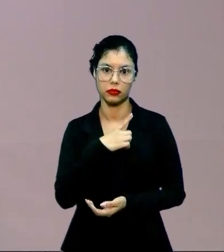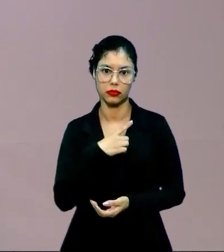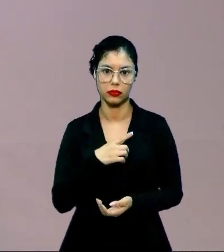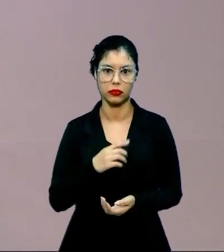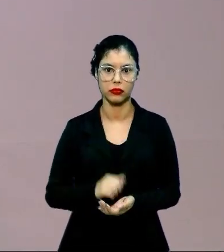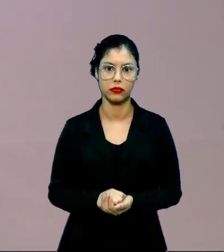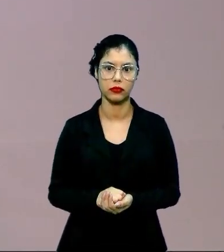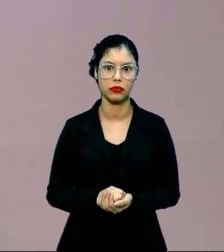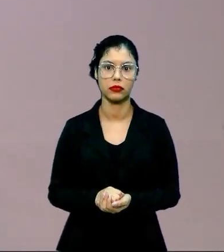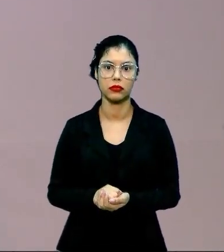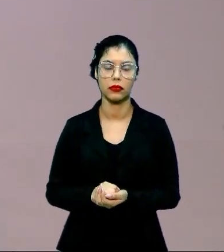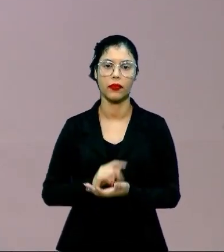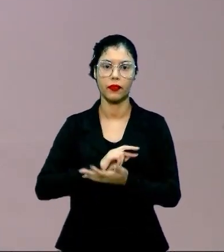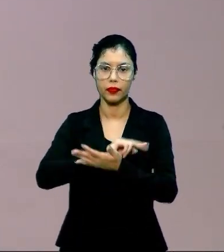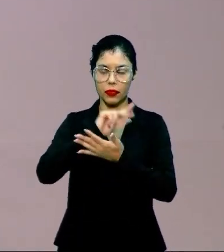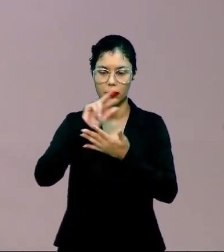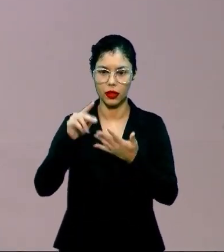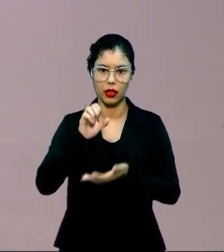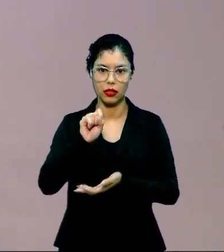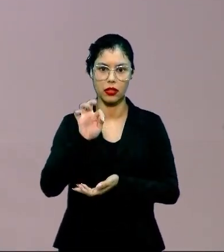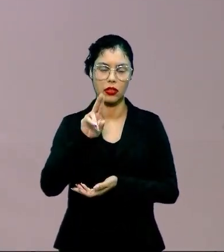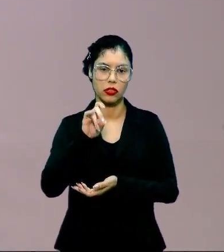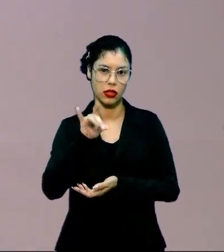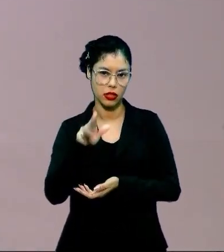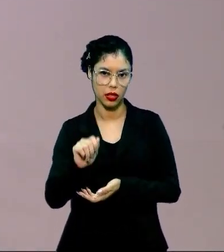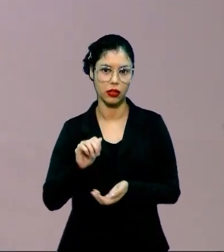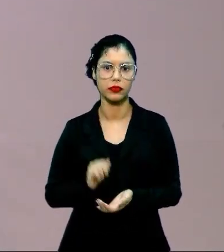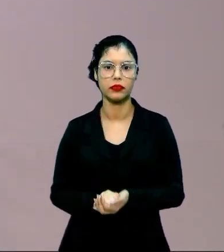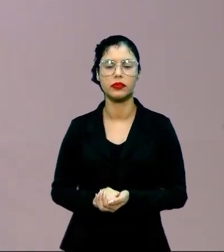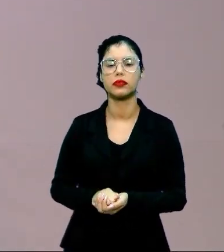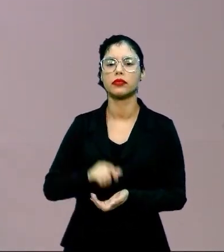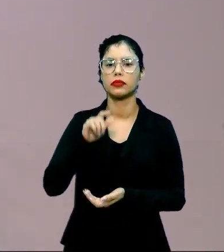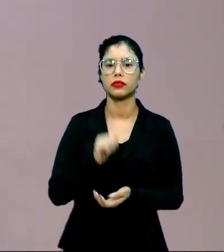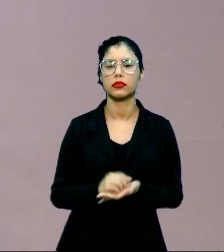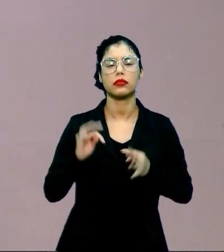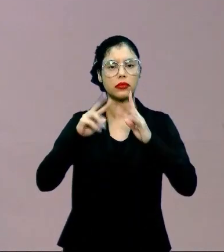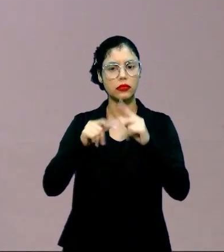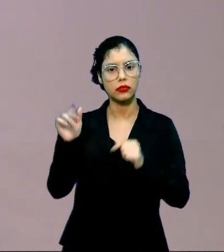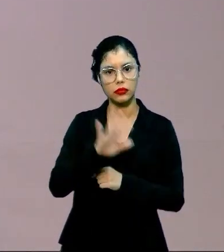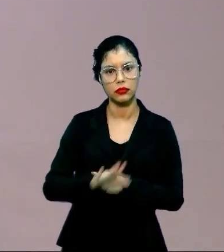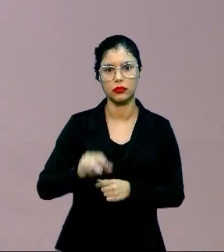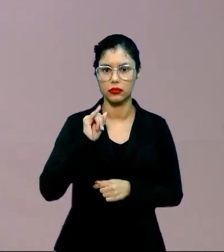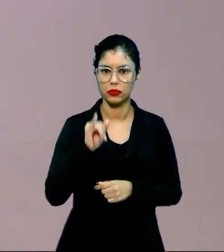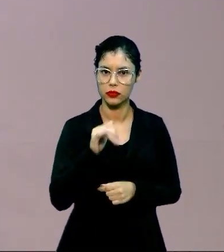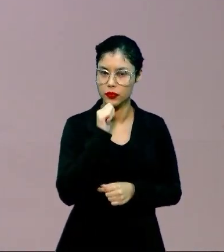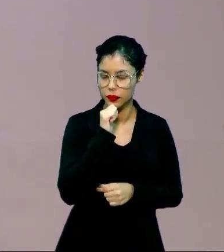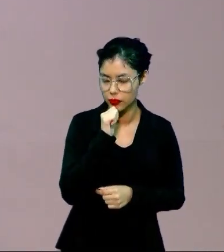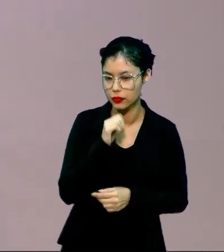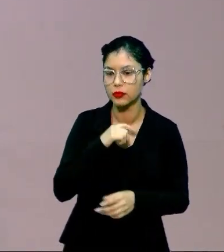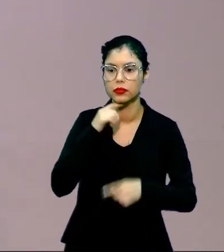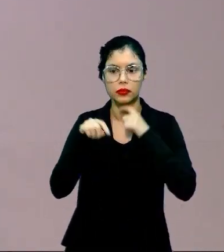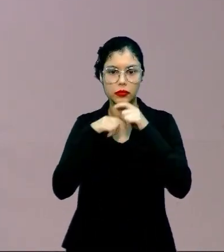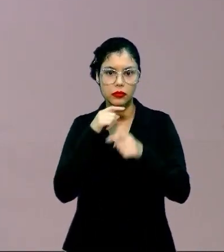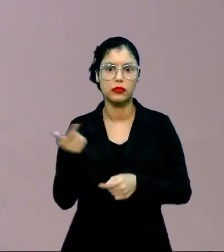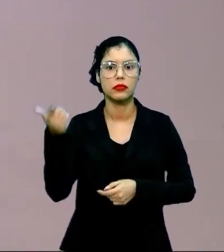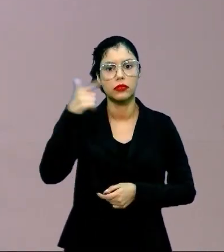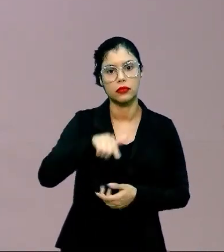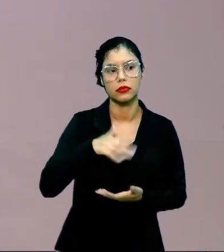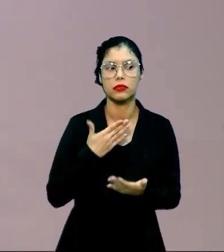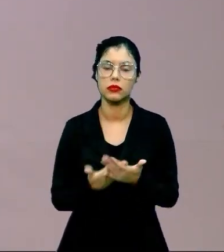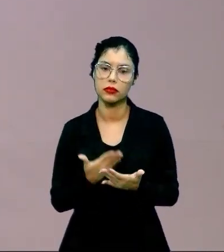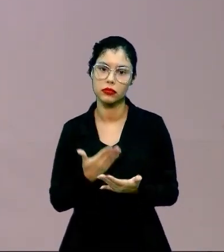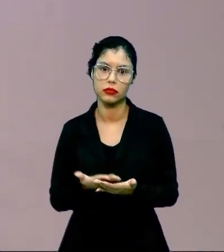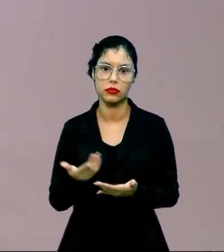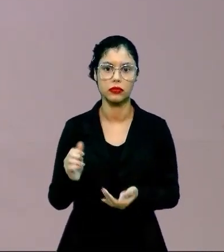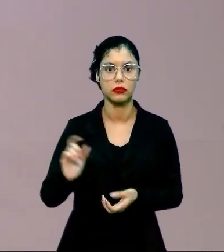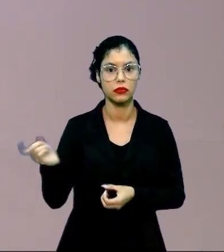essa sinestesia, a gente tem as aliterações. E aí, se você tiver dúvida, quiser rever essa